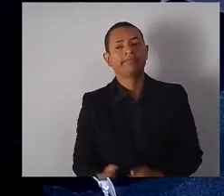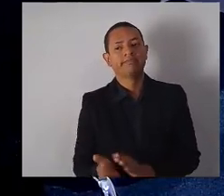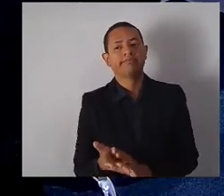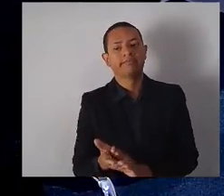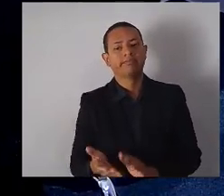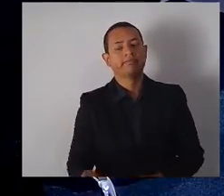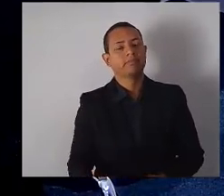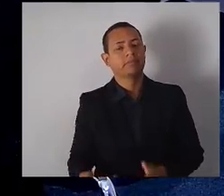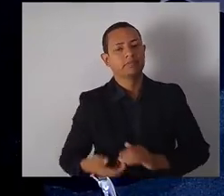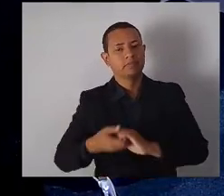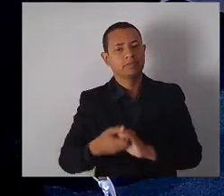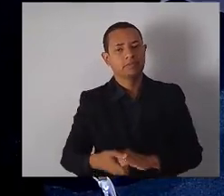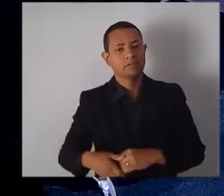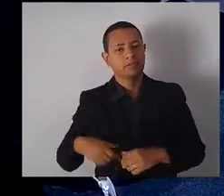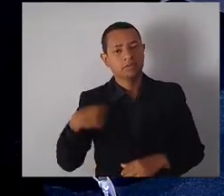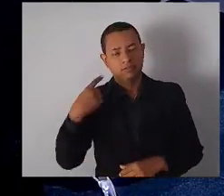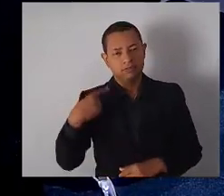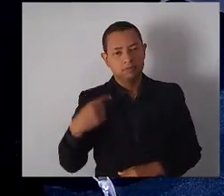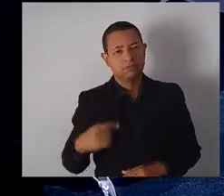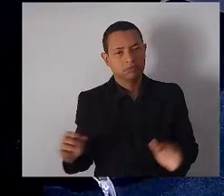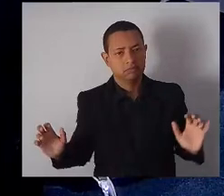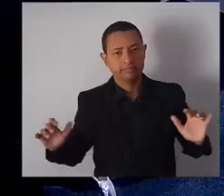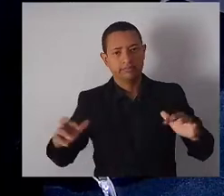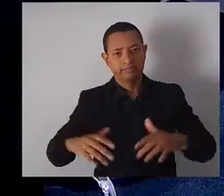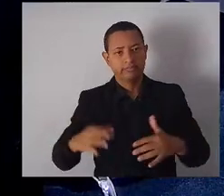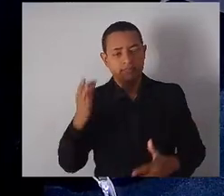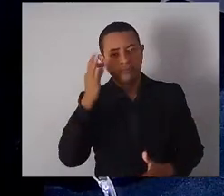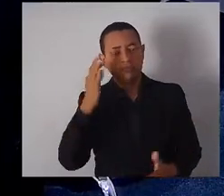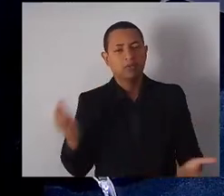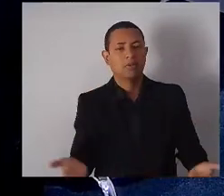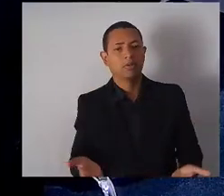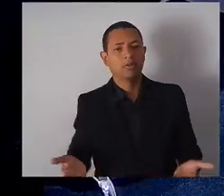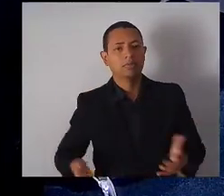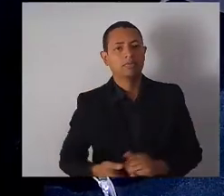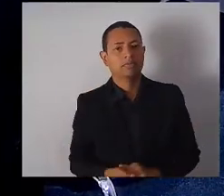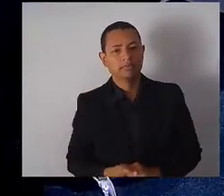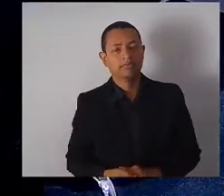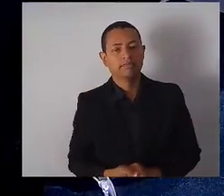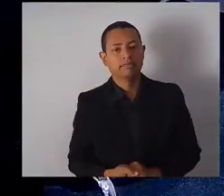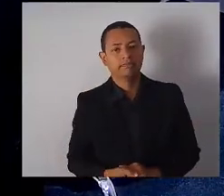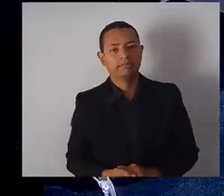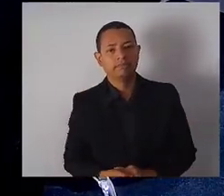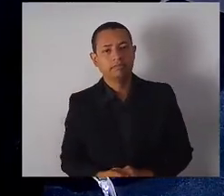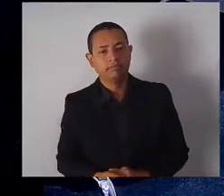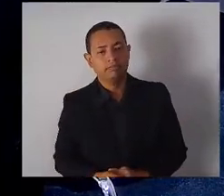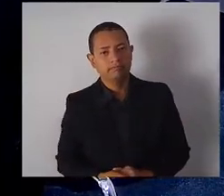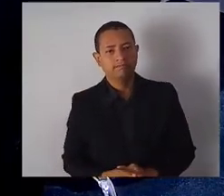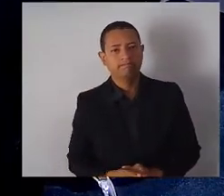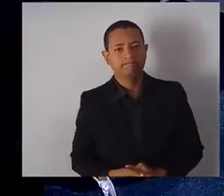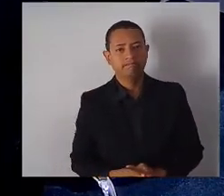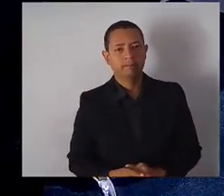presente, né, todos que se fazem presente, eu que estou, como diz sempre o nosso